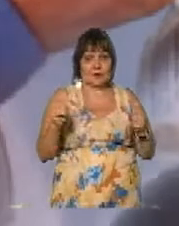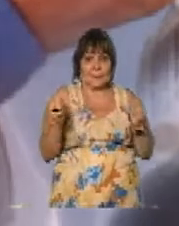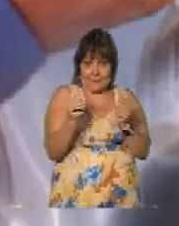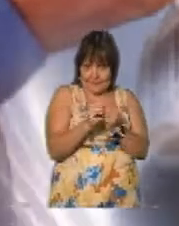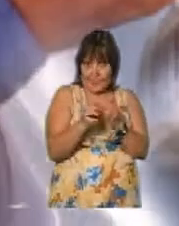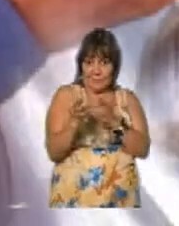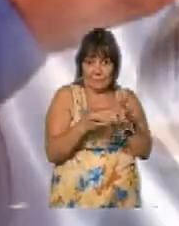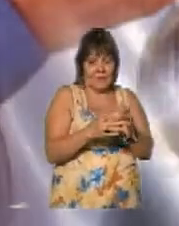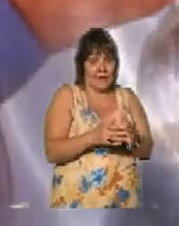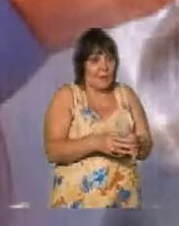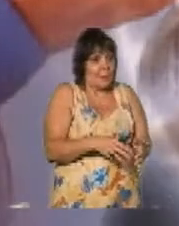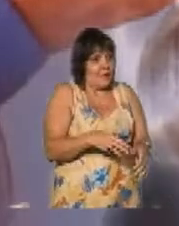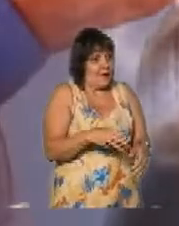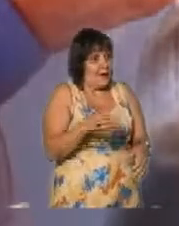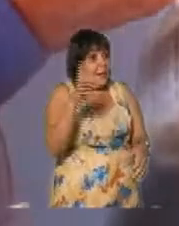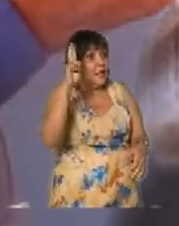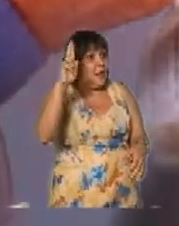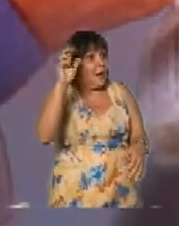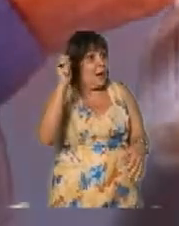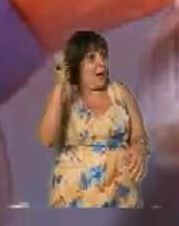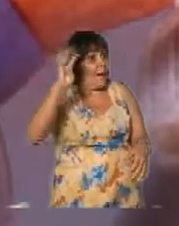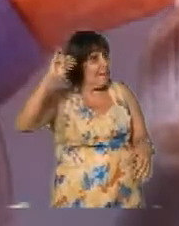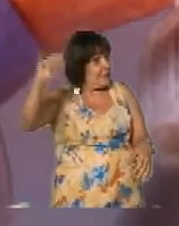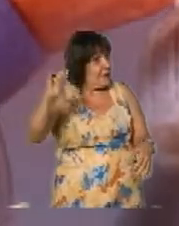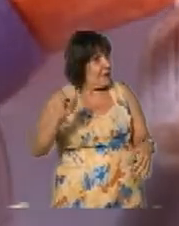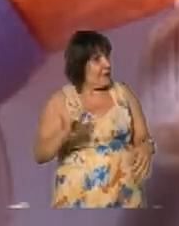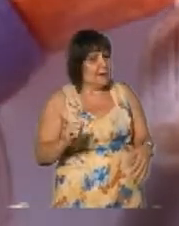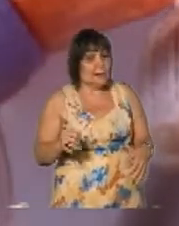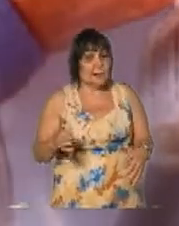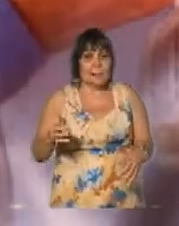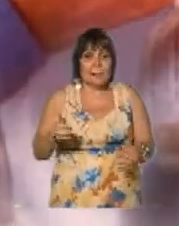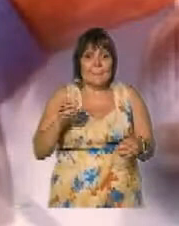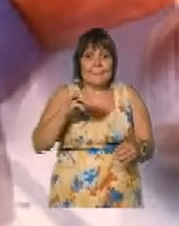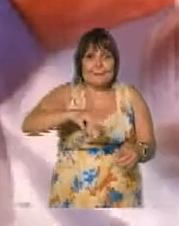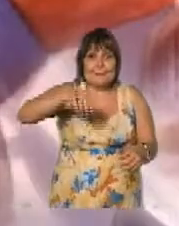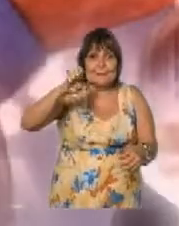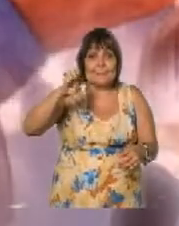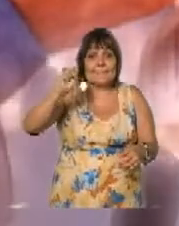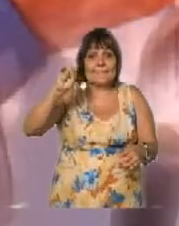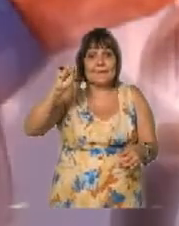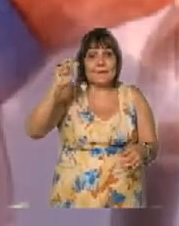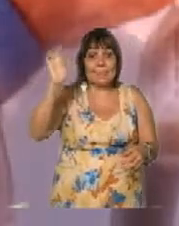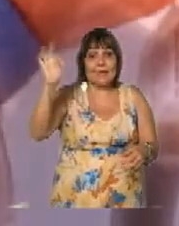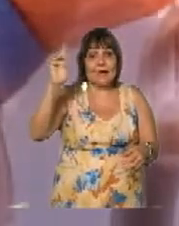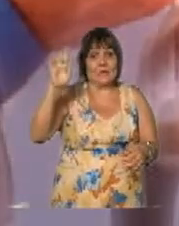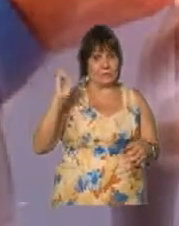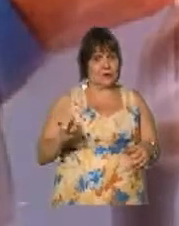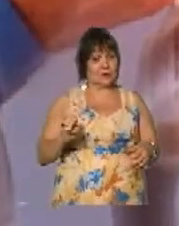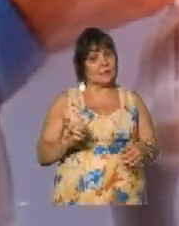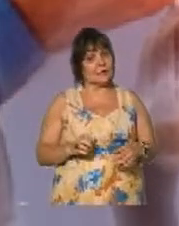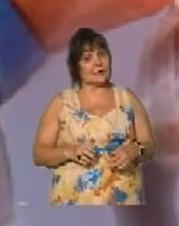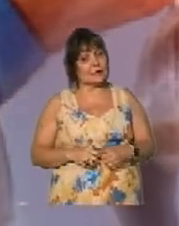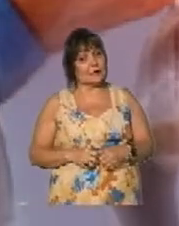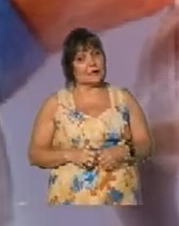mestre, rabi, aquele que ensina, aquele que conduz, aquele que guia.